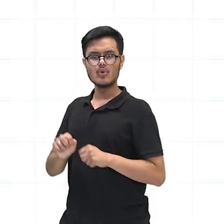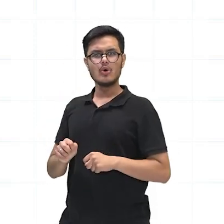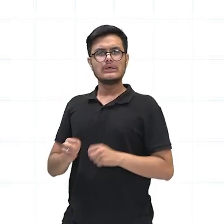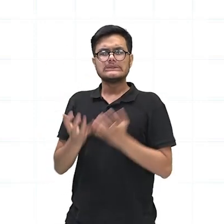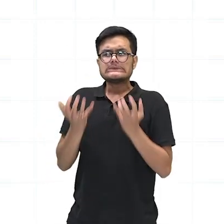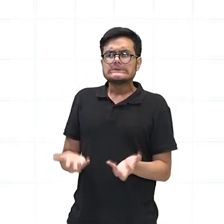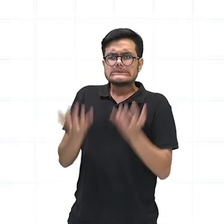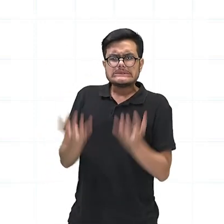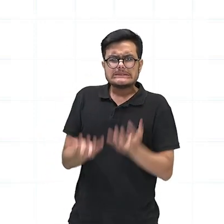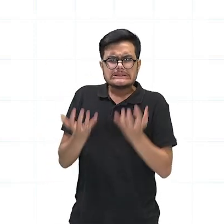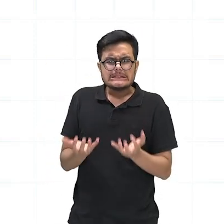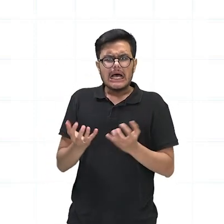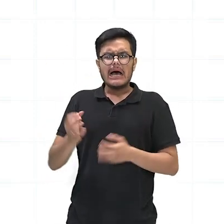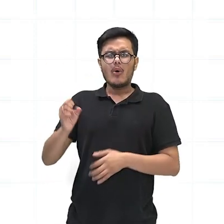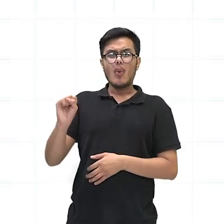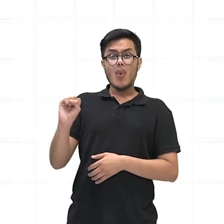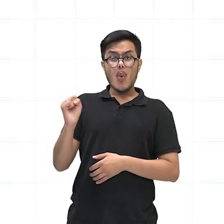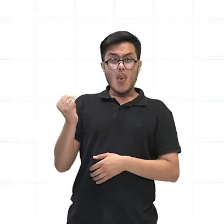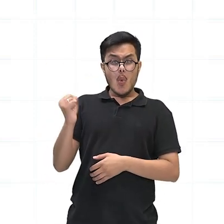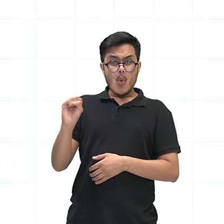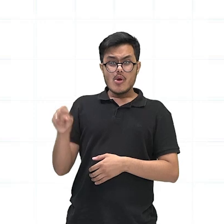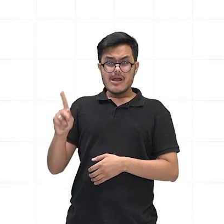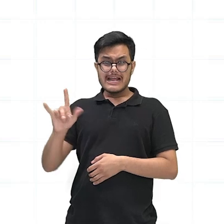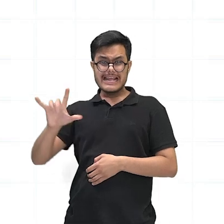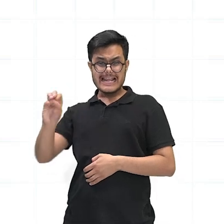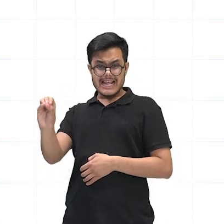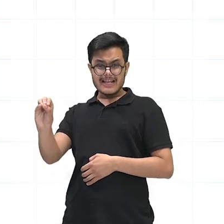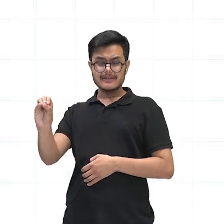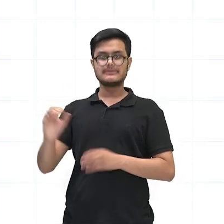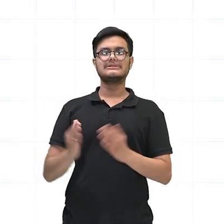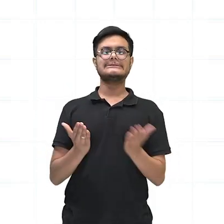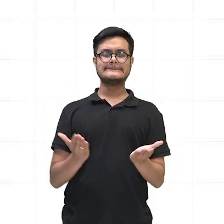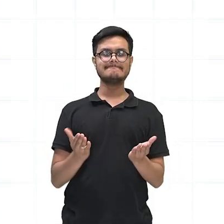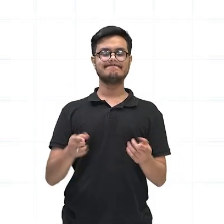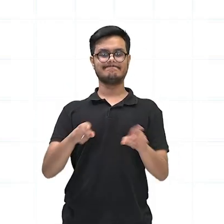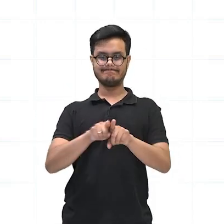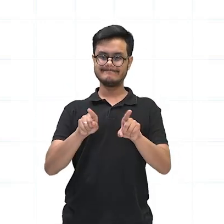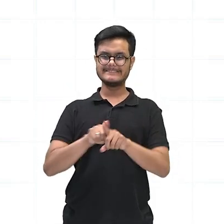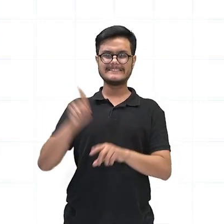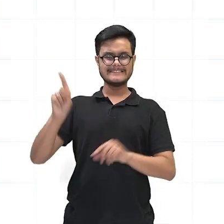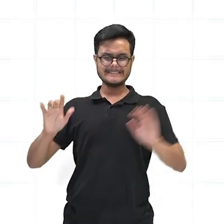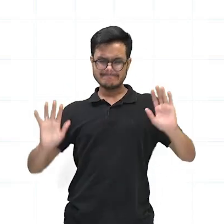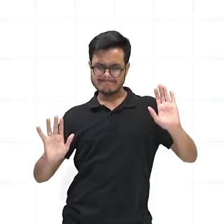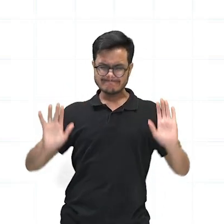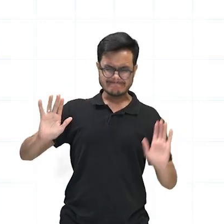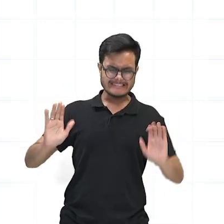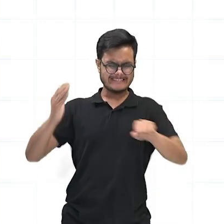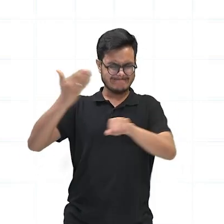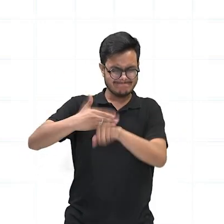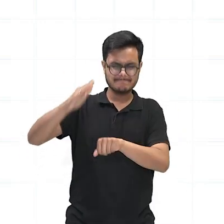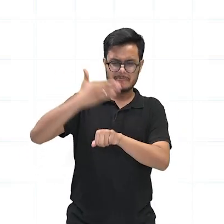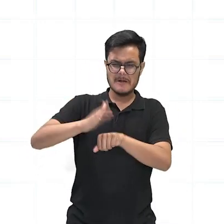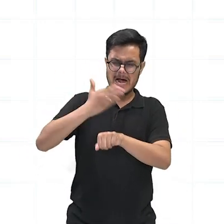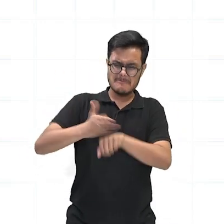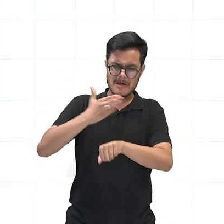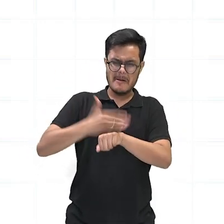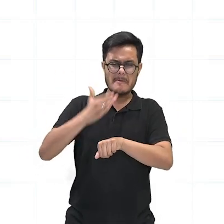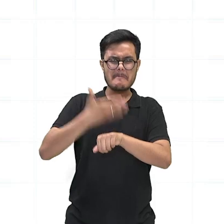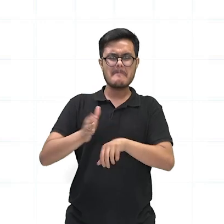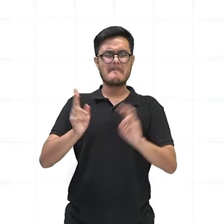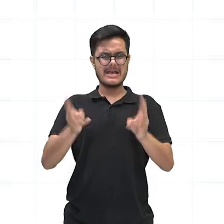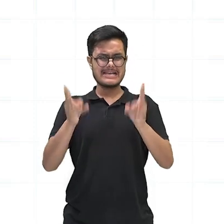torno de 8 quilos. Então, né, esse jogador ele precisa treinar bastante